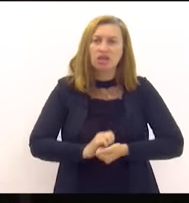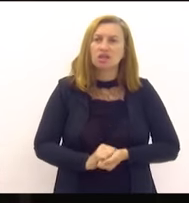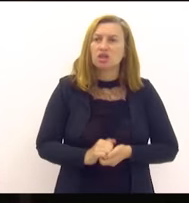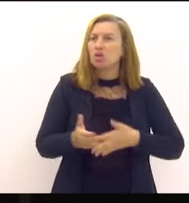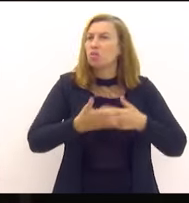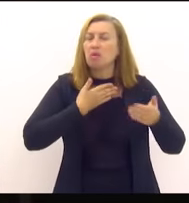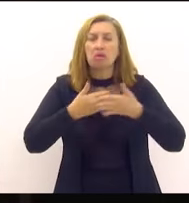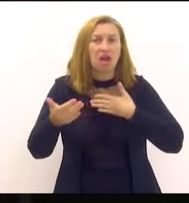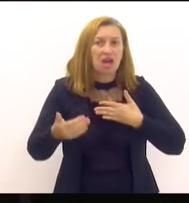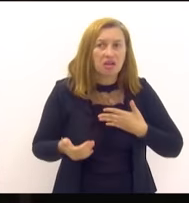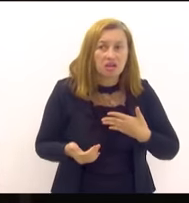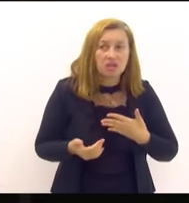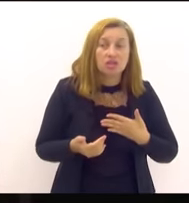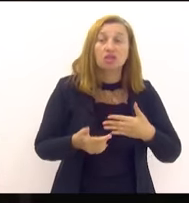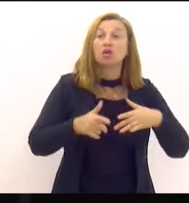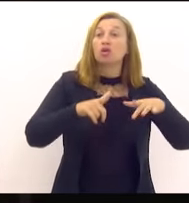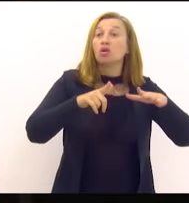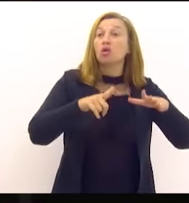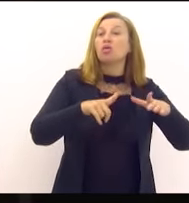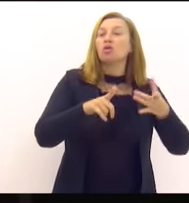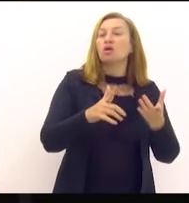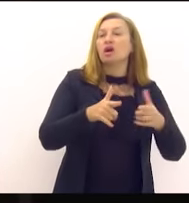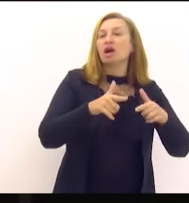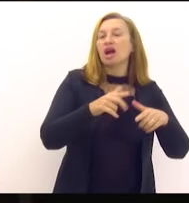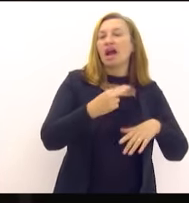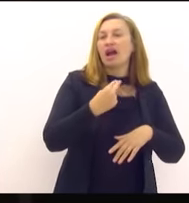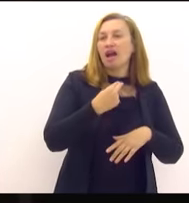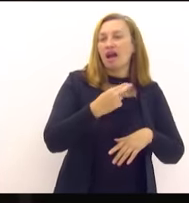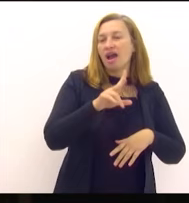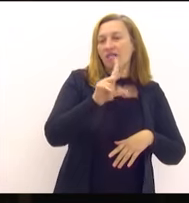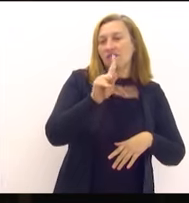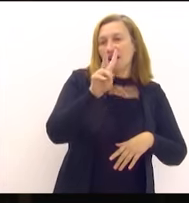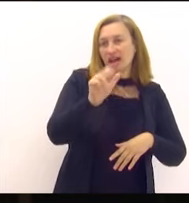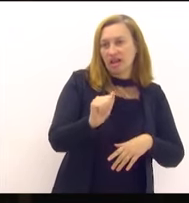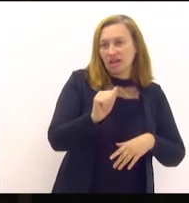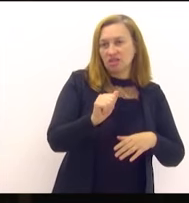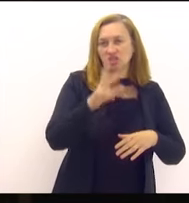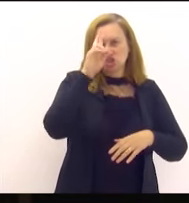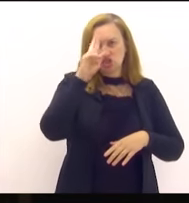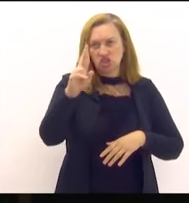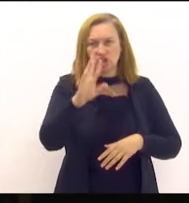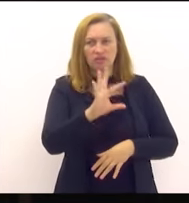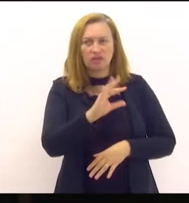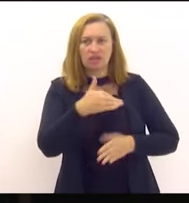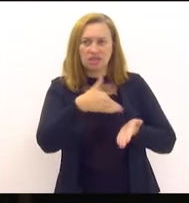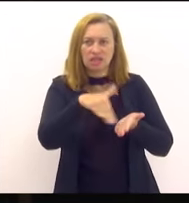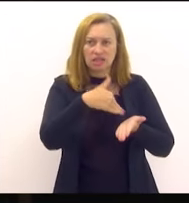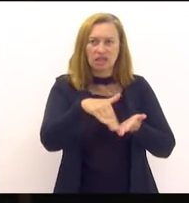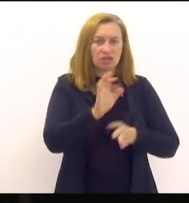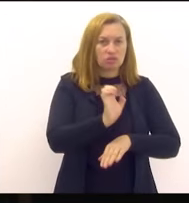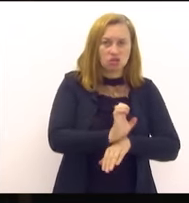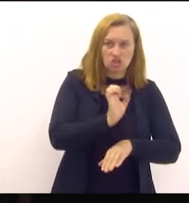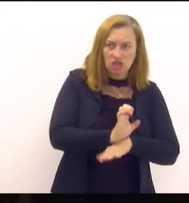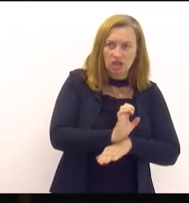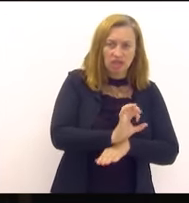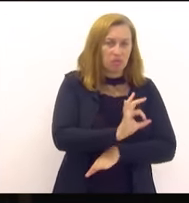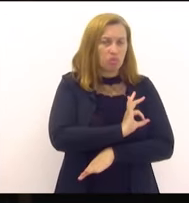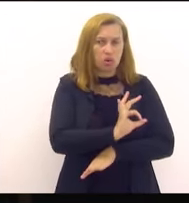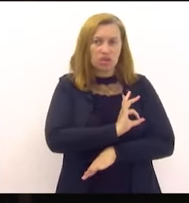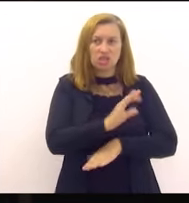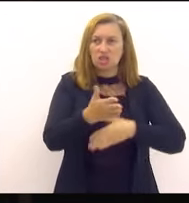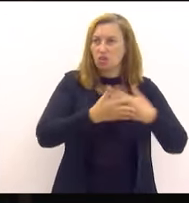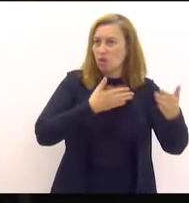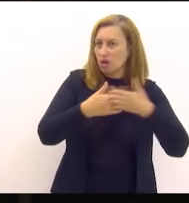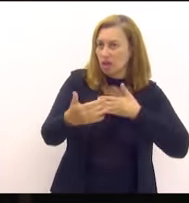convier. O cargo de secretário de Estado, seja chefe de polícia, seja secretário de qualquer pasta, é